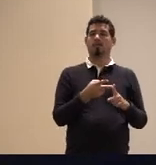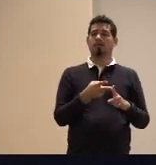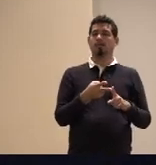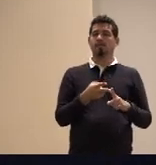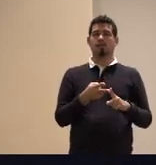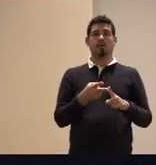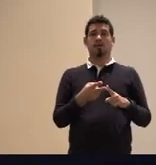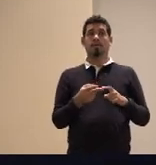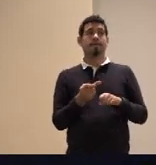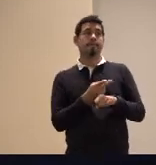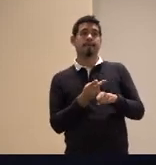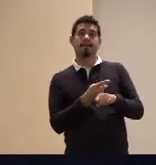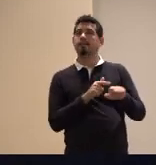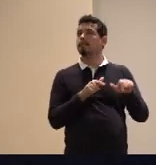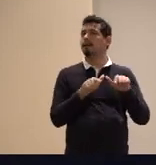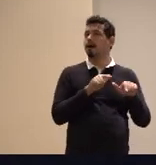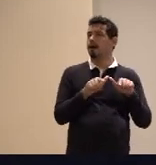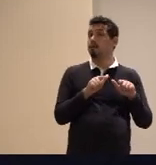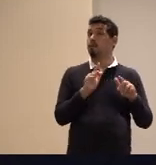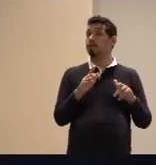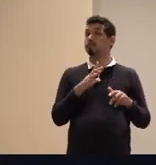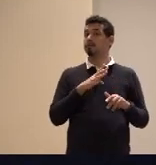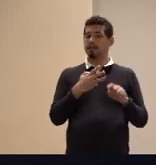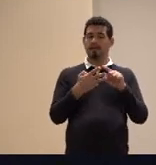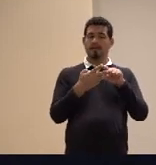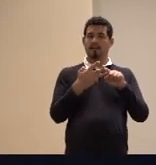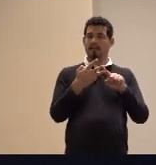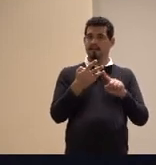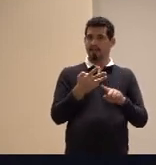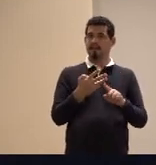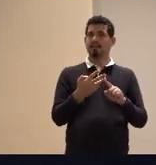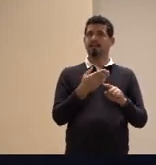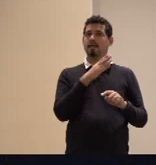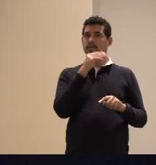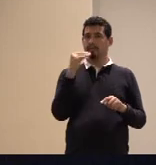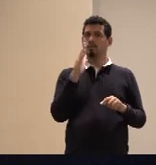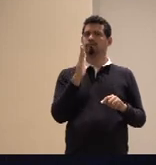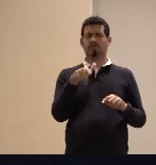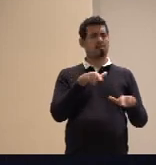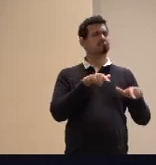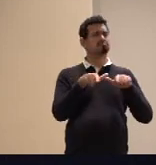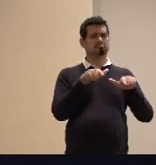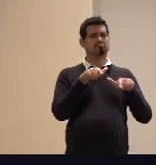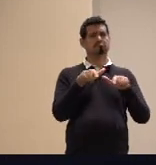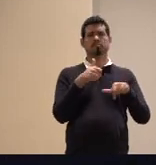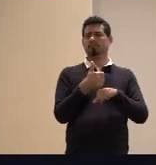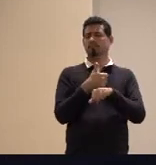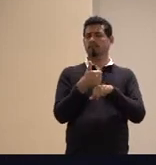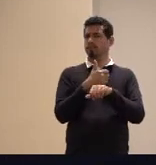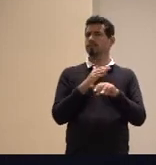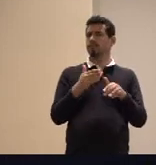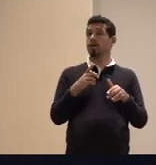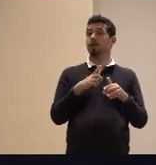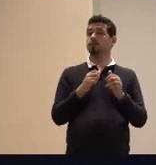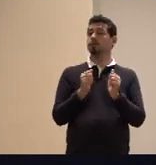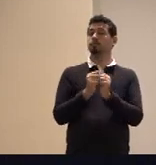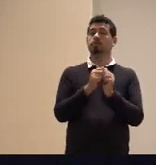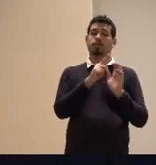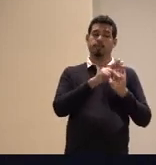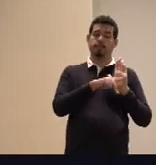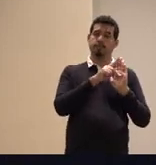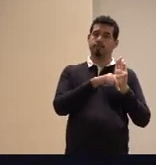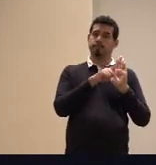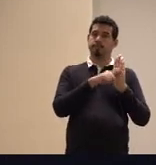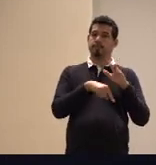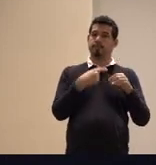arrumar emprego. Hoje a gente tem 3 adolescentes, 2 estão no mercado de trabalho, pelo um projeto de um